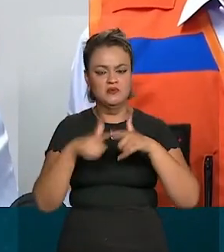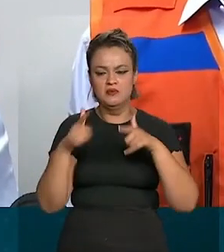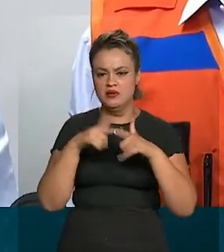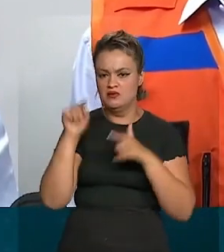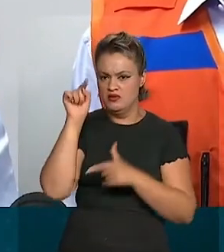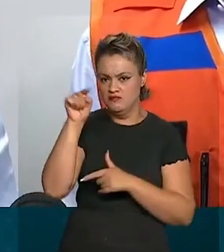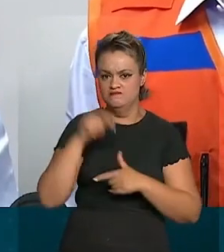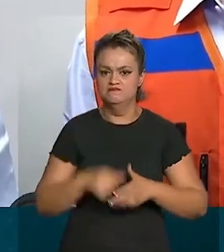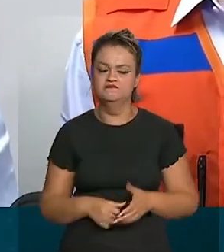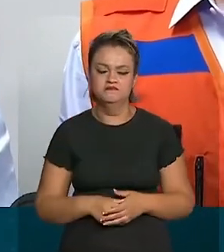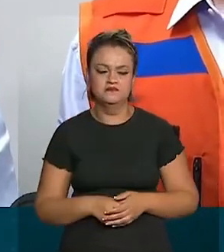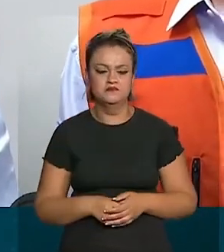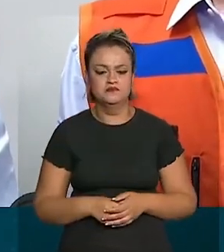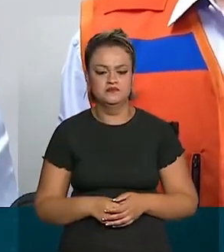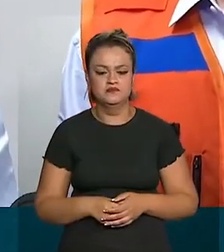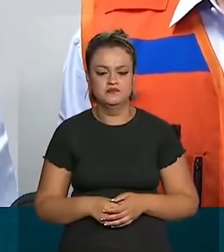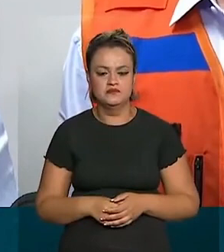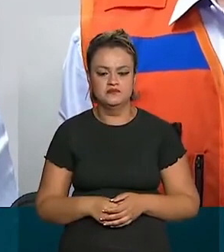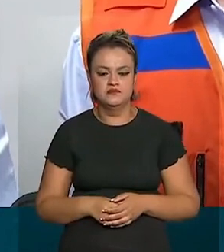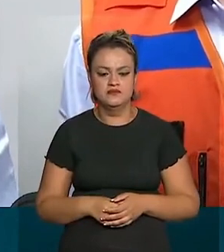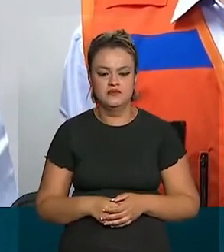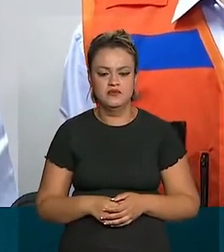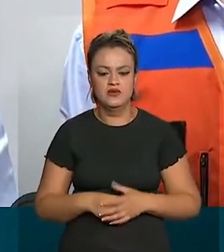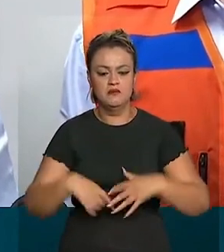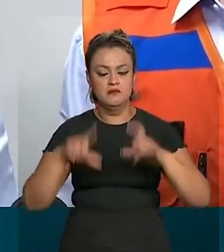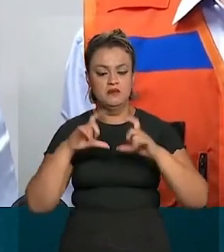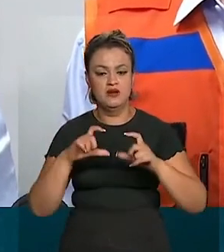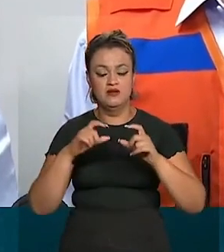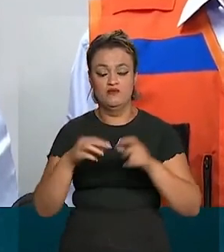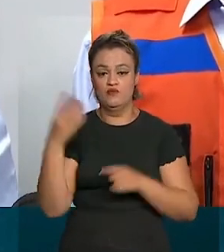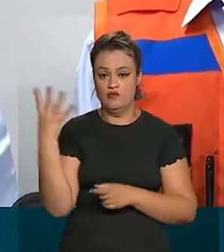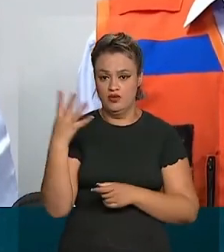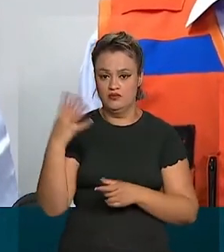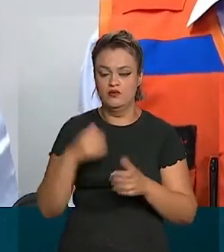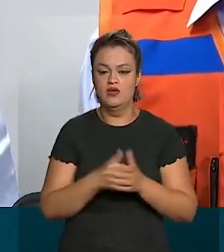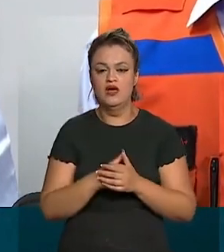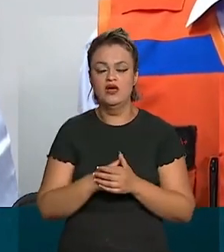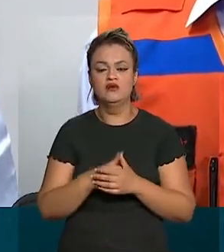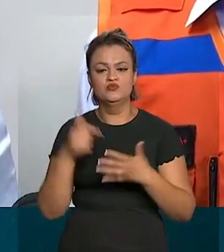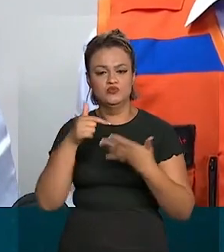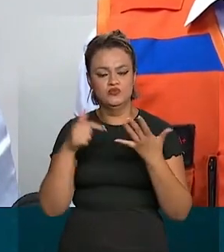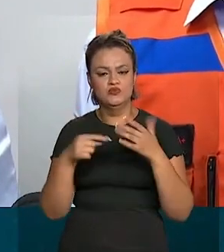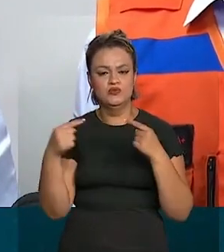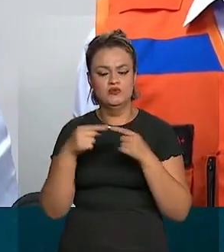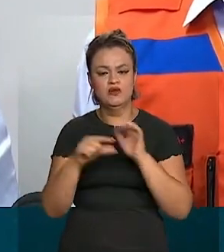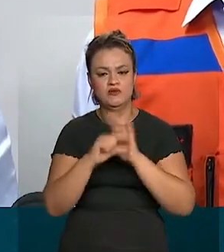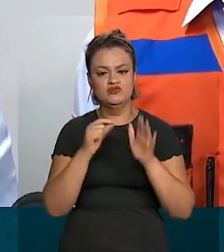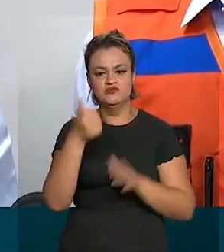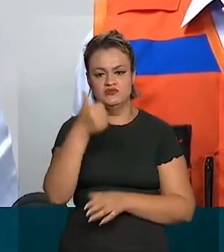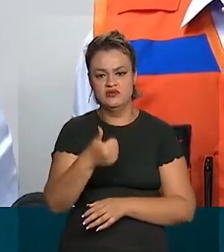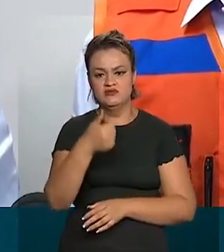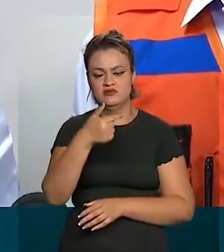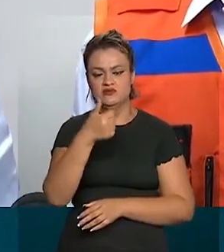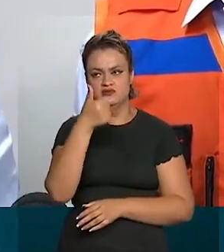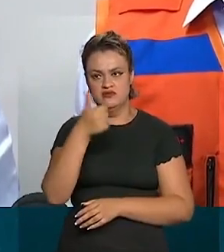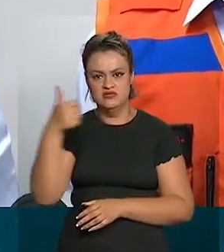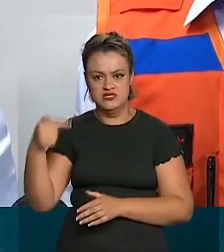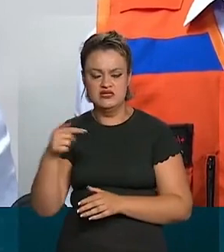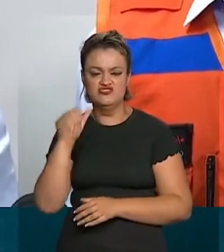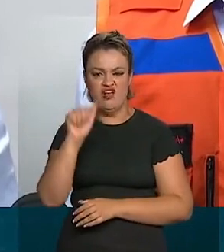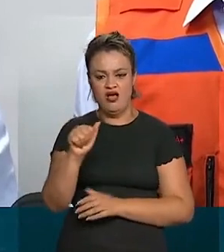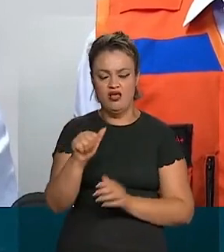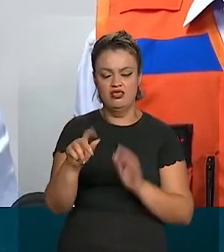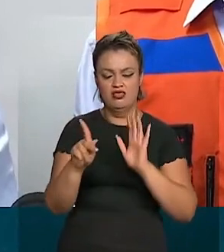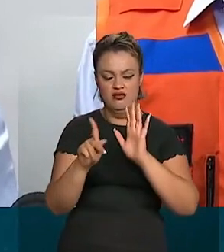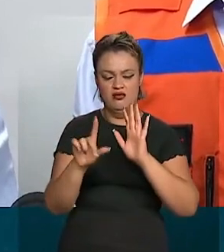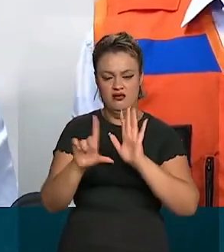da intervenção. Parágrafo 4º. As atribuições previstas no artigo 117-A da Lei Orgânica